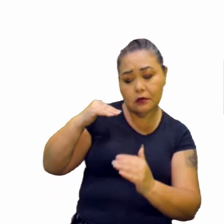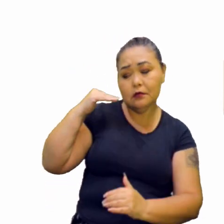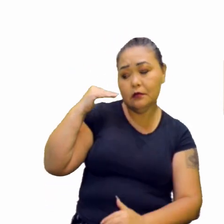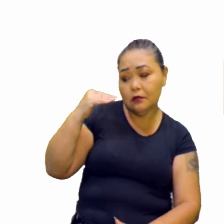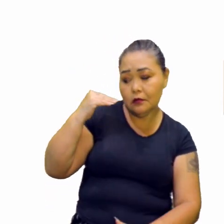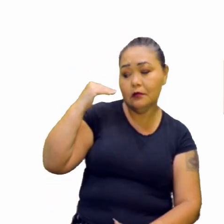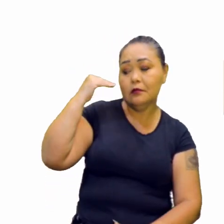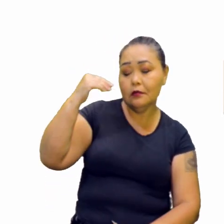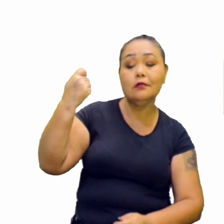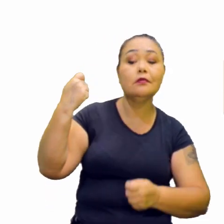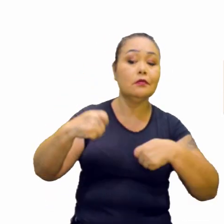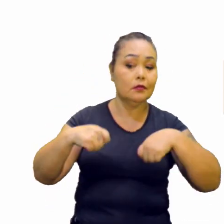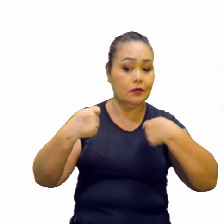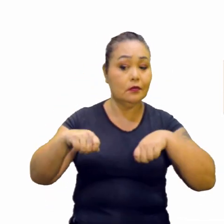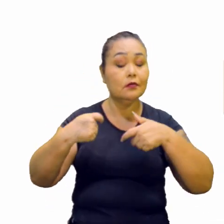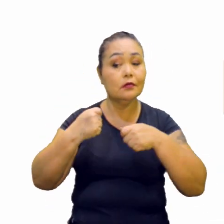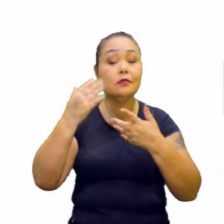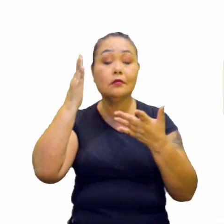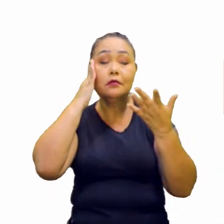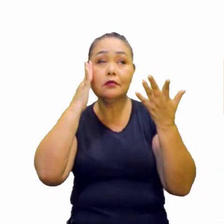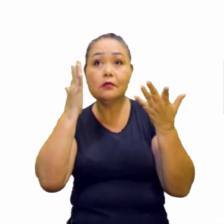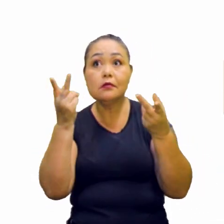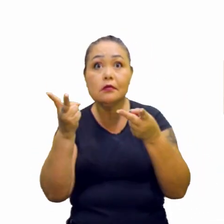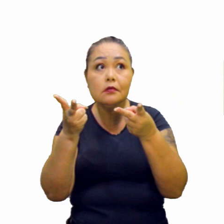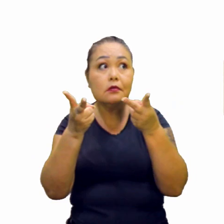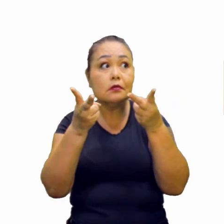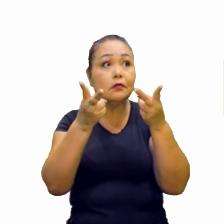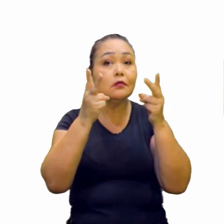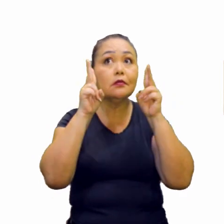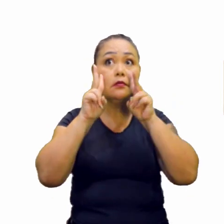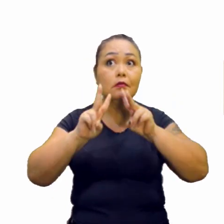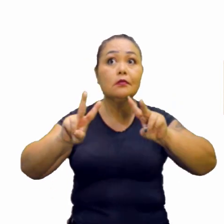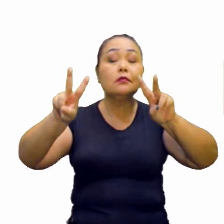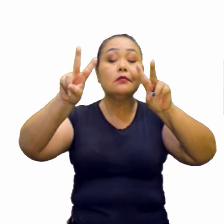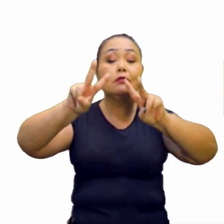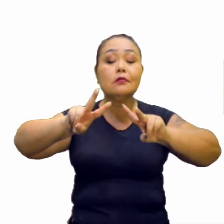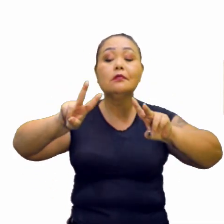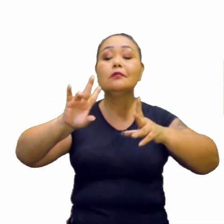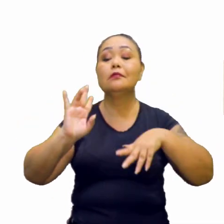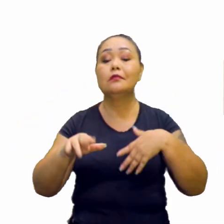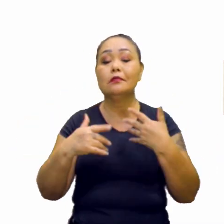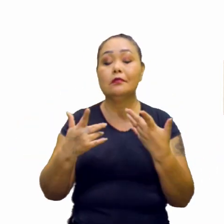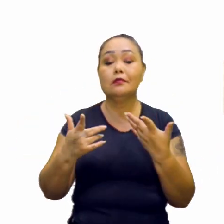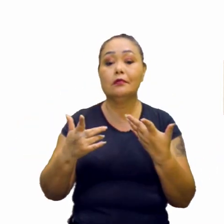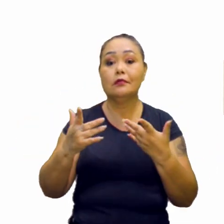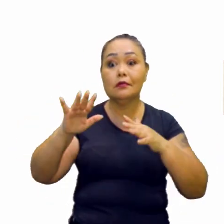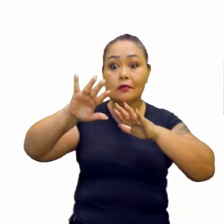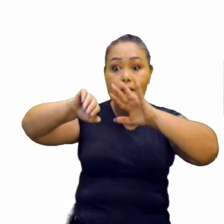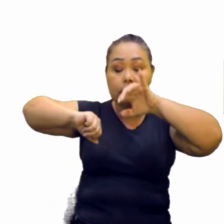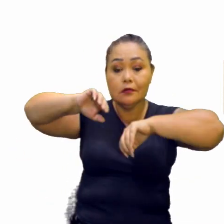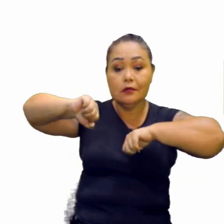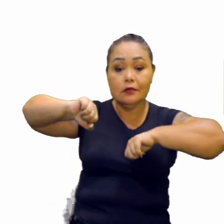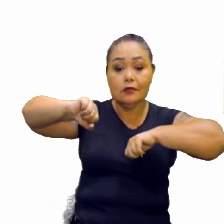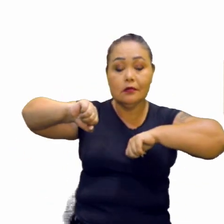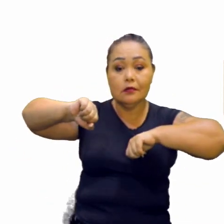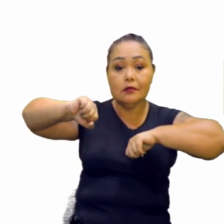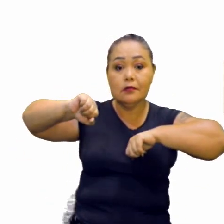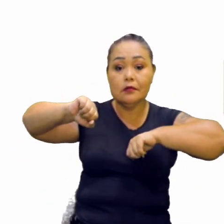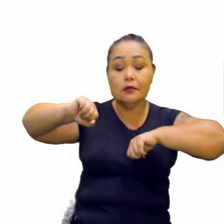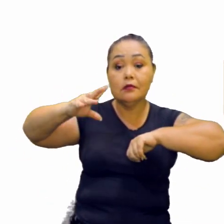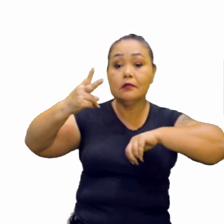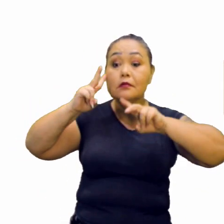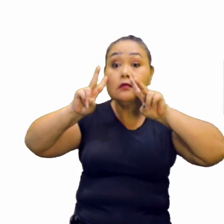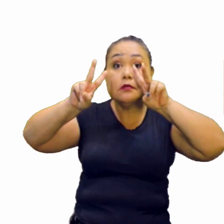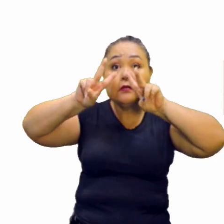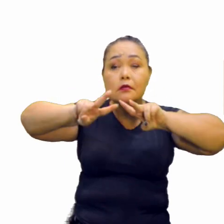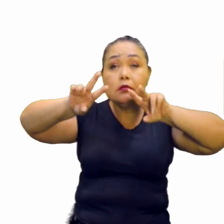gente tem que saber visualizar essas camadas quando a gente tira todo Isso aqui tem que visualizar essas camadas, porque